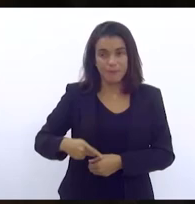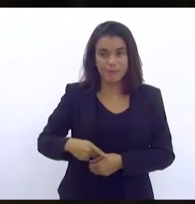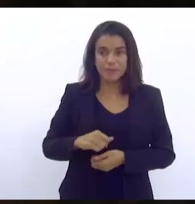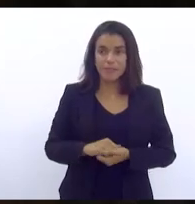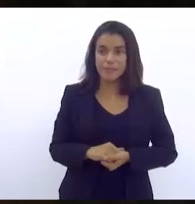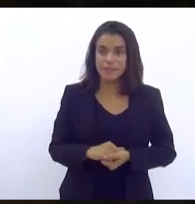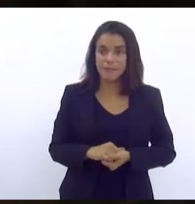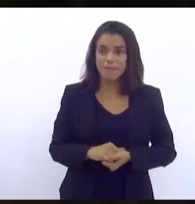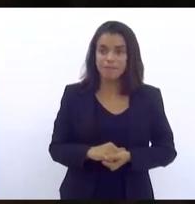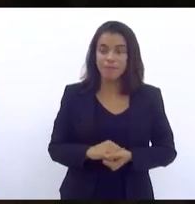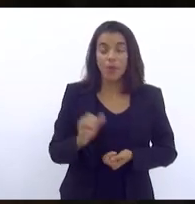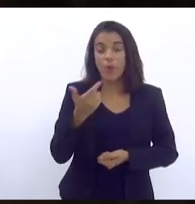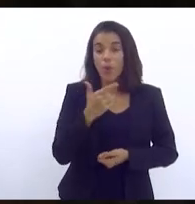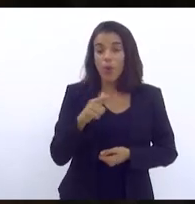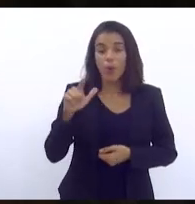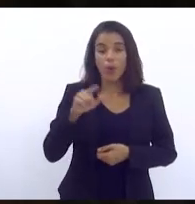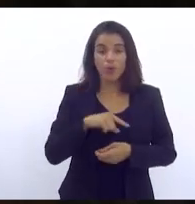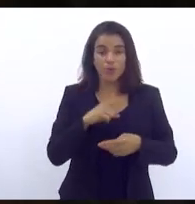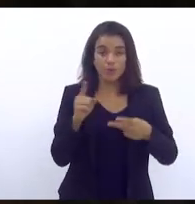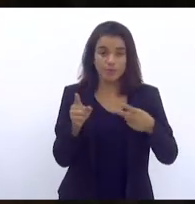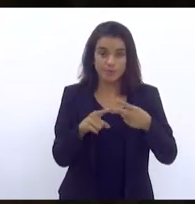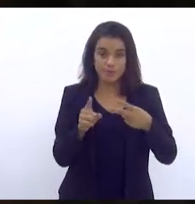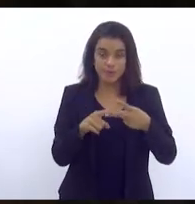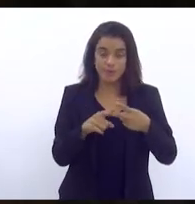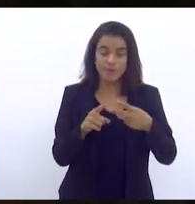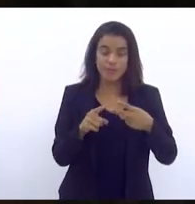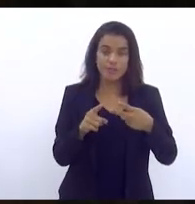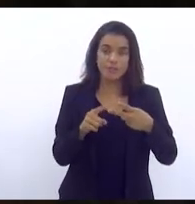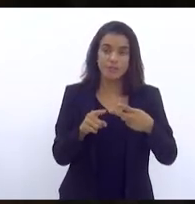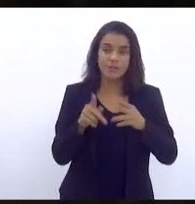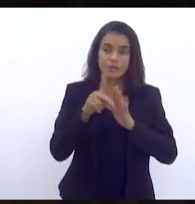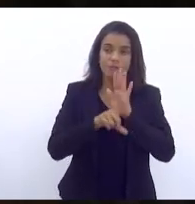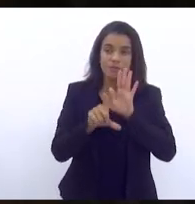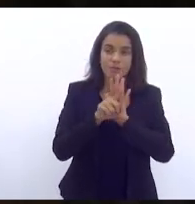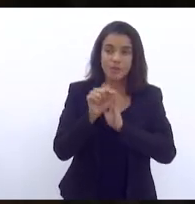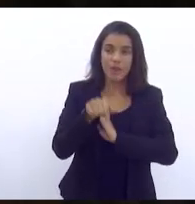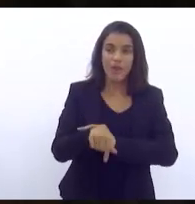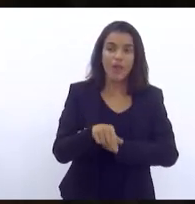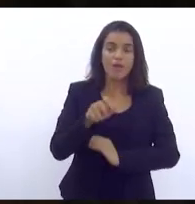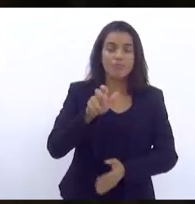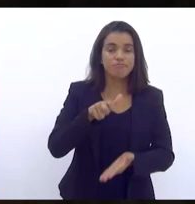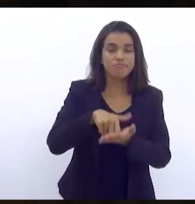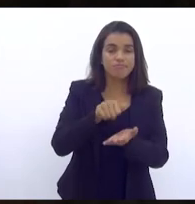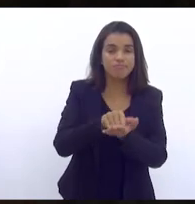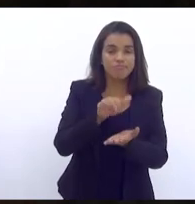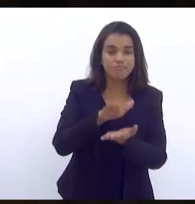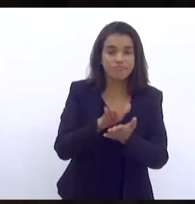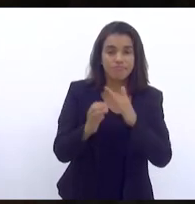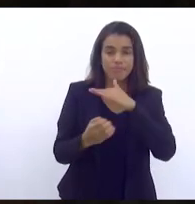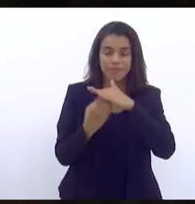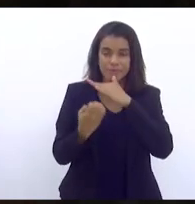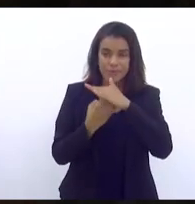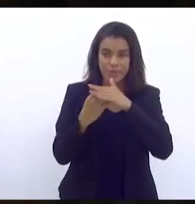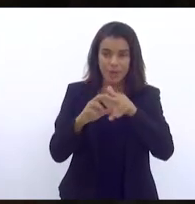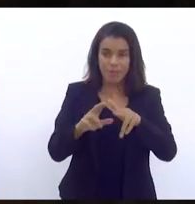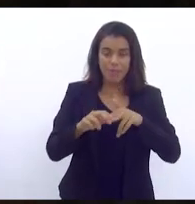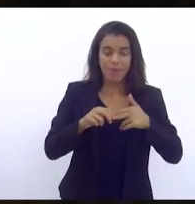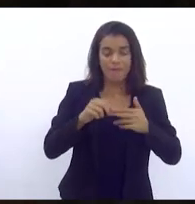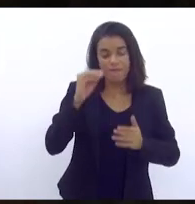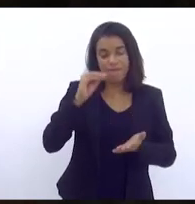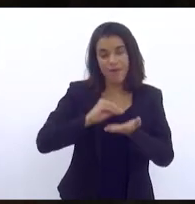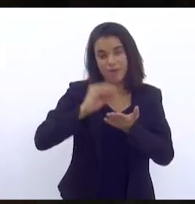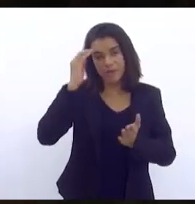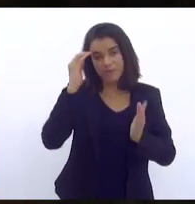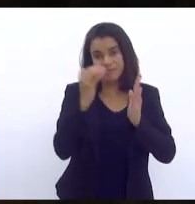projeto outro terceiro projeto que surgiu é a regulamentação da penalização das empresas pelo descumprimento do